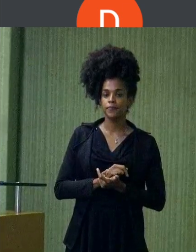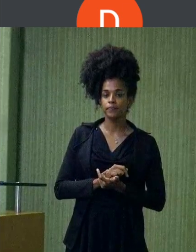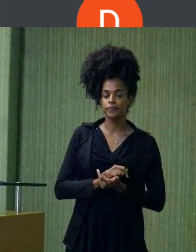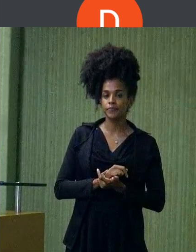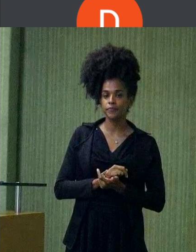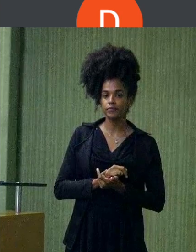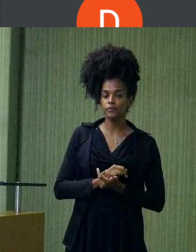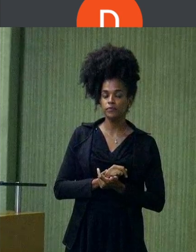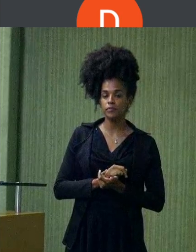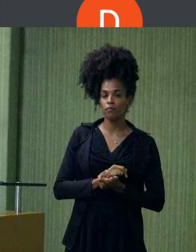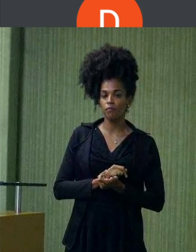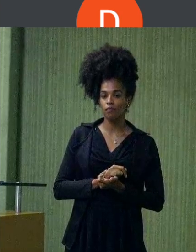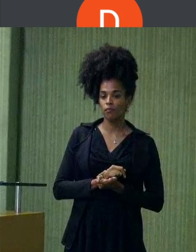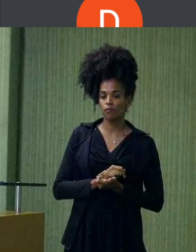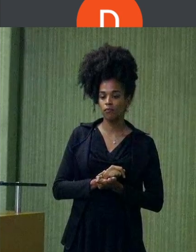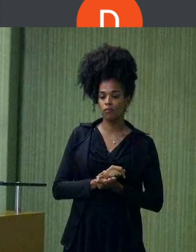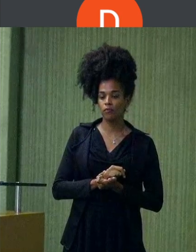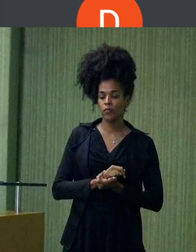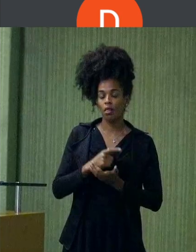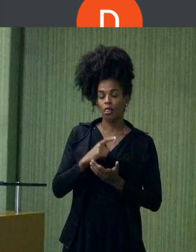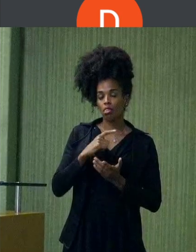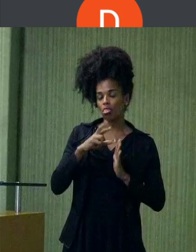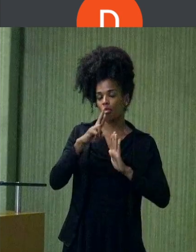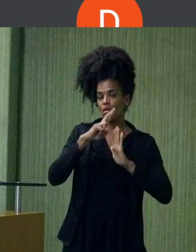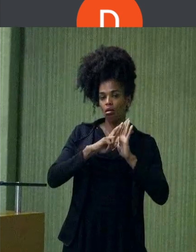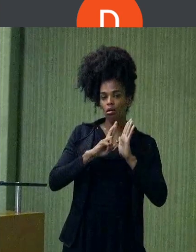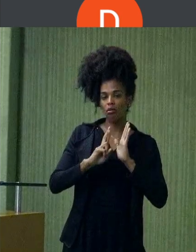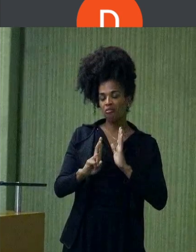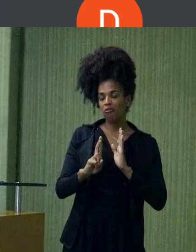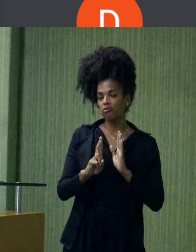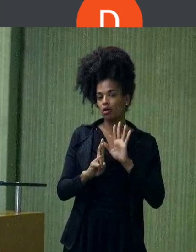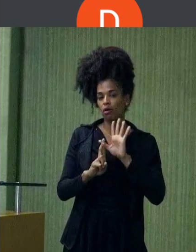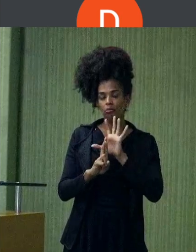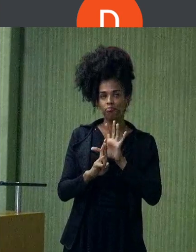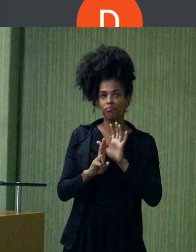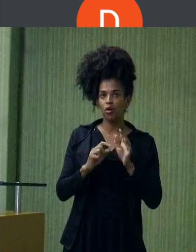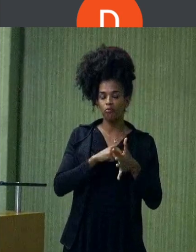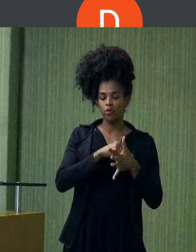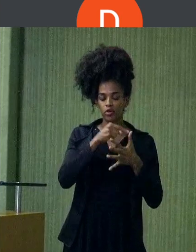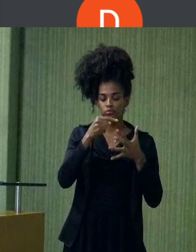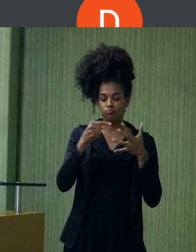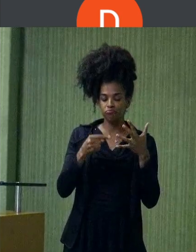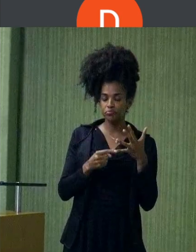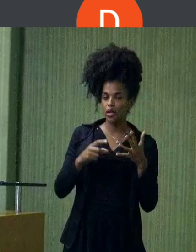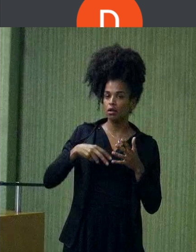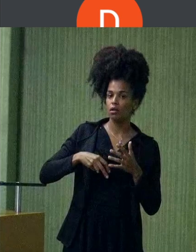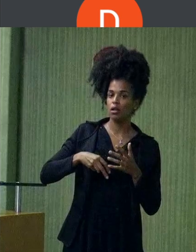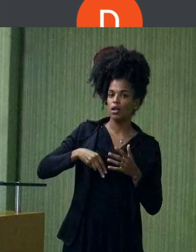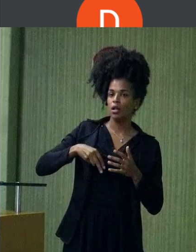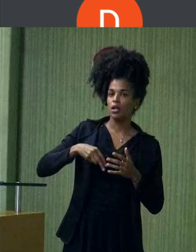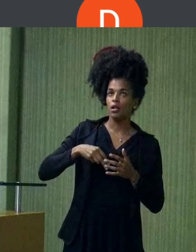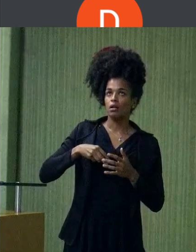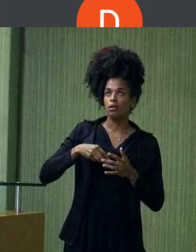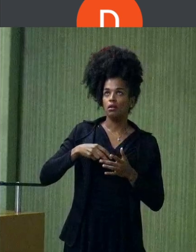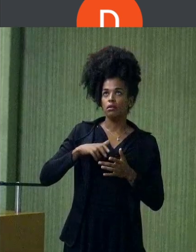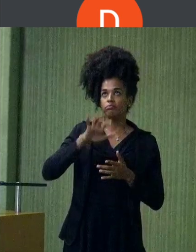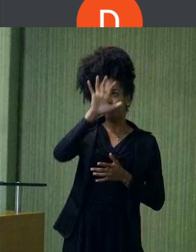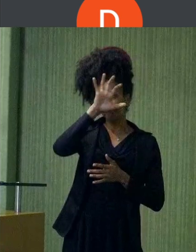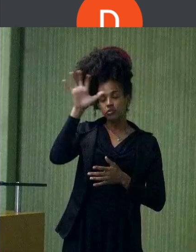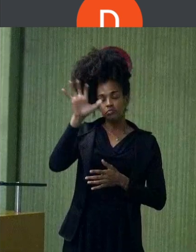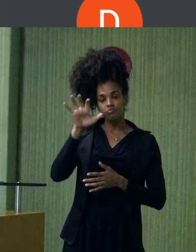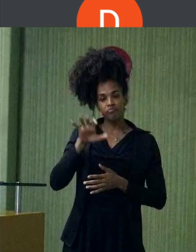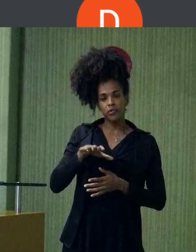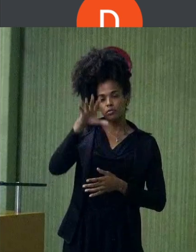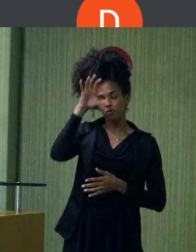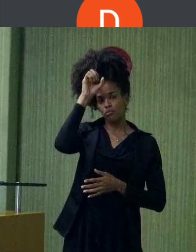referenciais nacionais mínimos de aprendizagem também são um outro desafio precisa estar está já na equação do